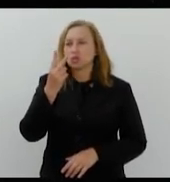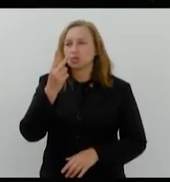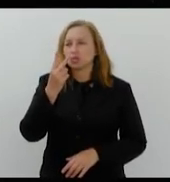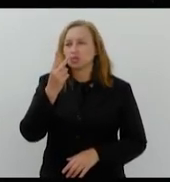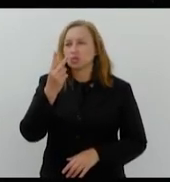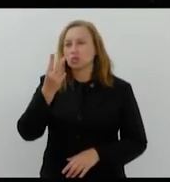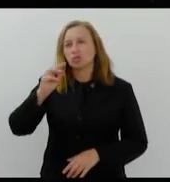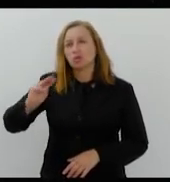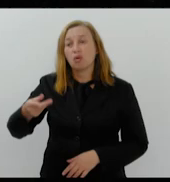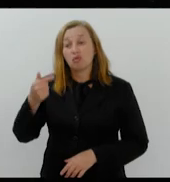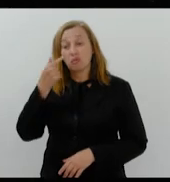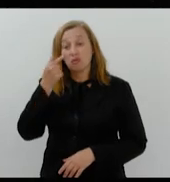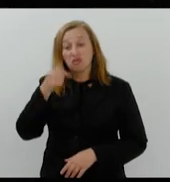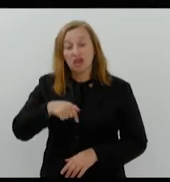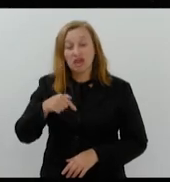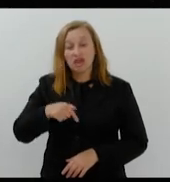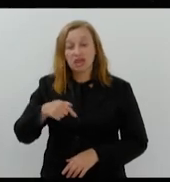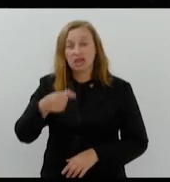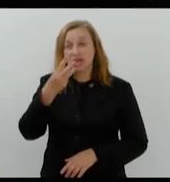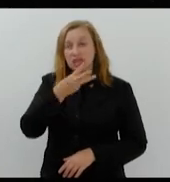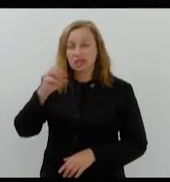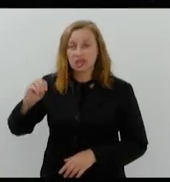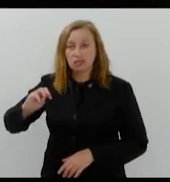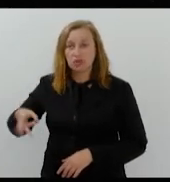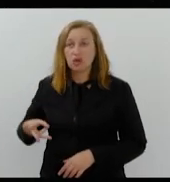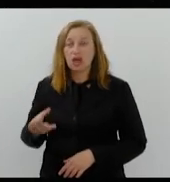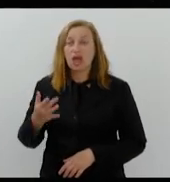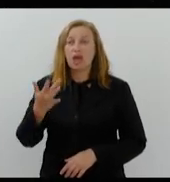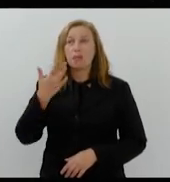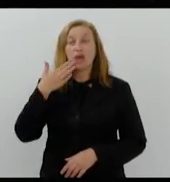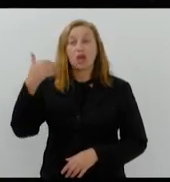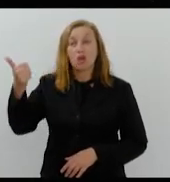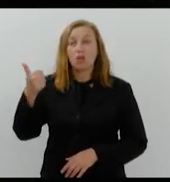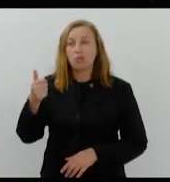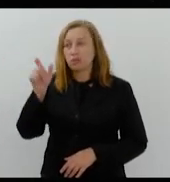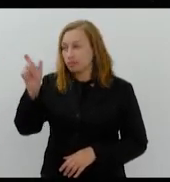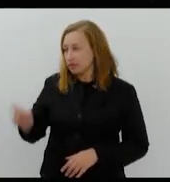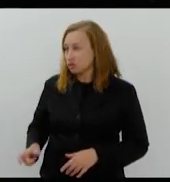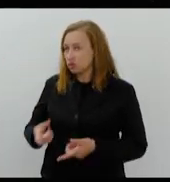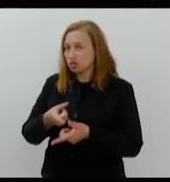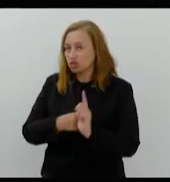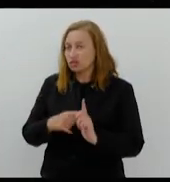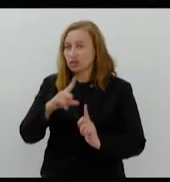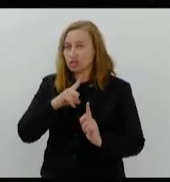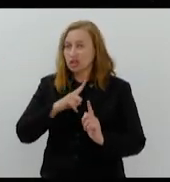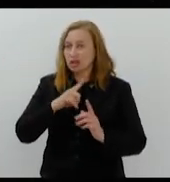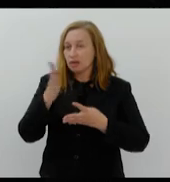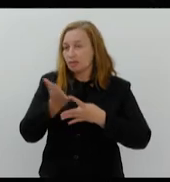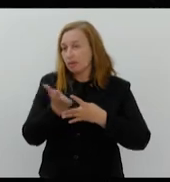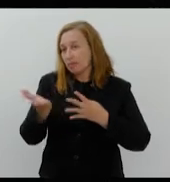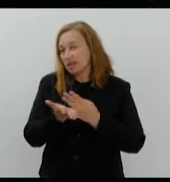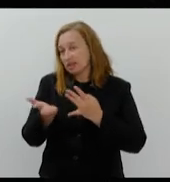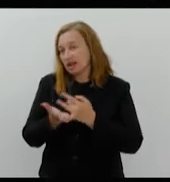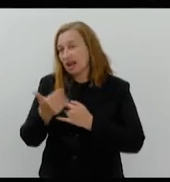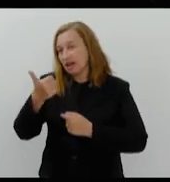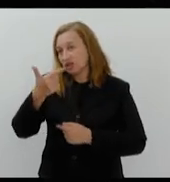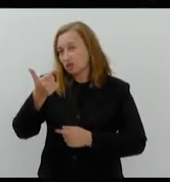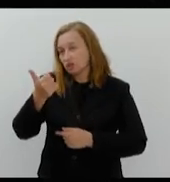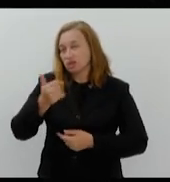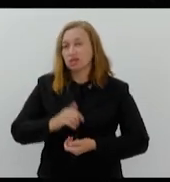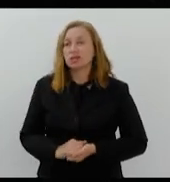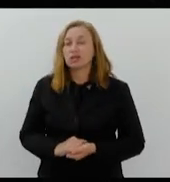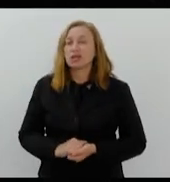milhões. É bom para o devedor, para parcelar em 12 vezes, e é bom para os cofres públicos. Já tem